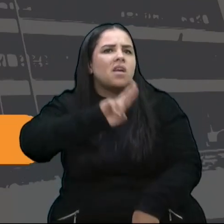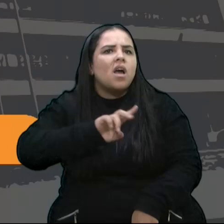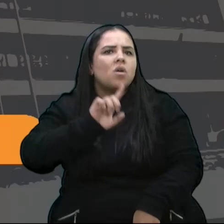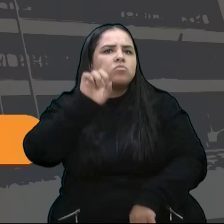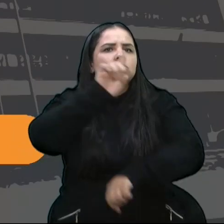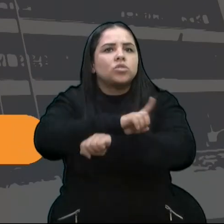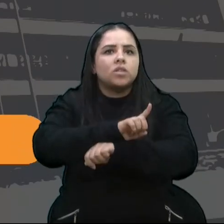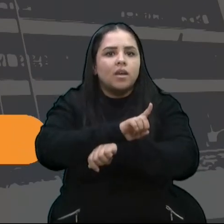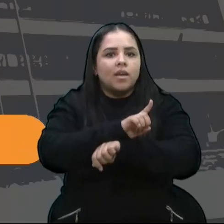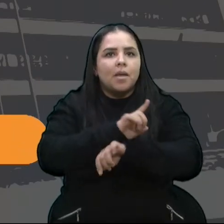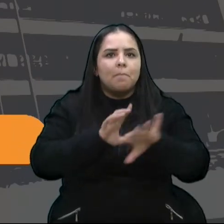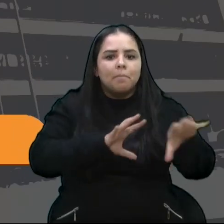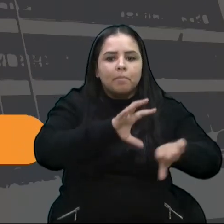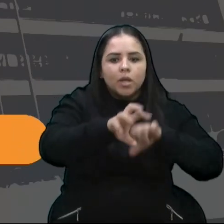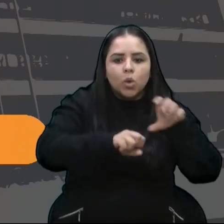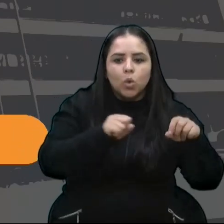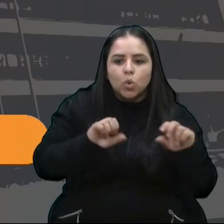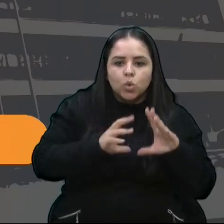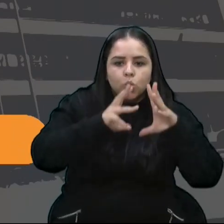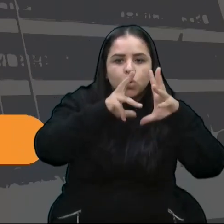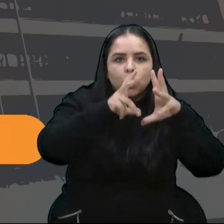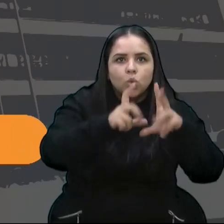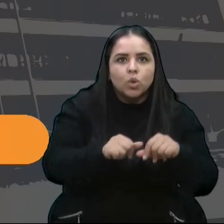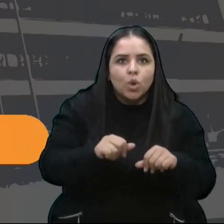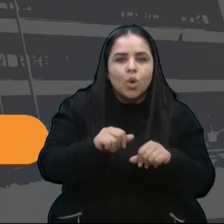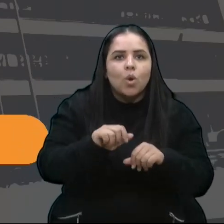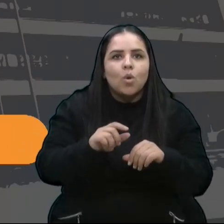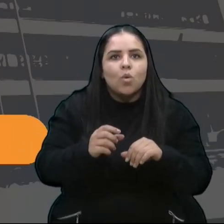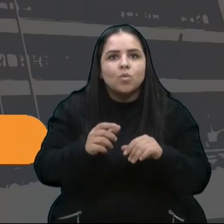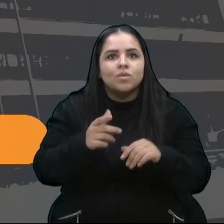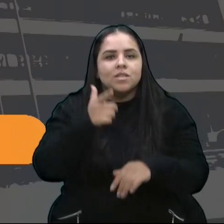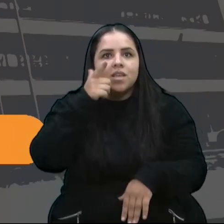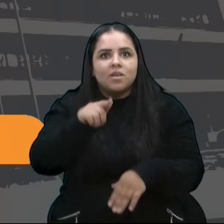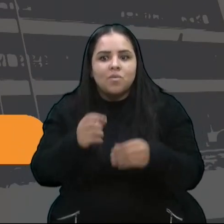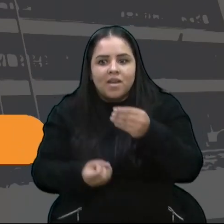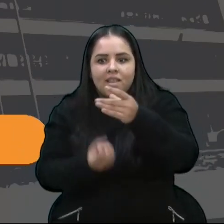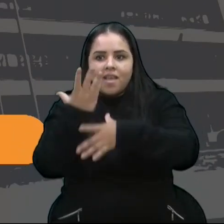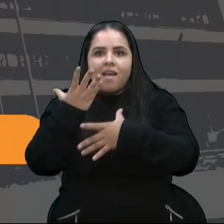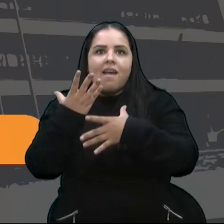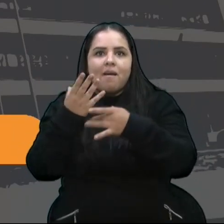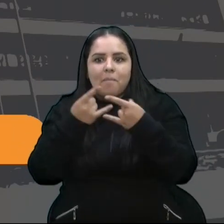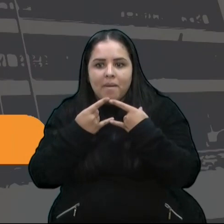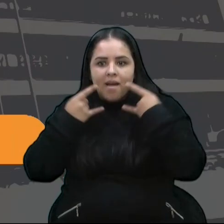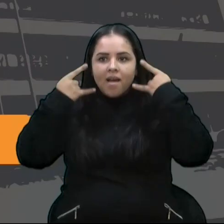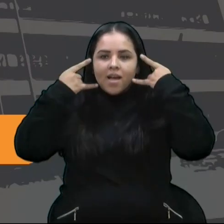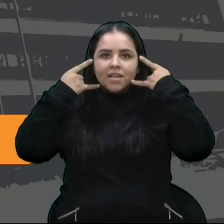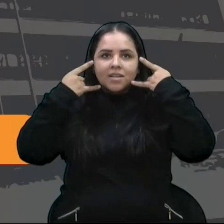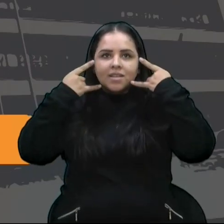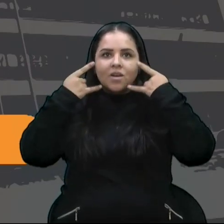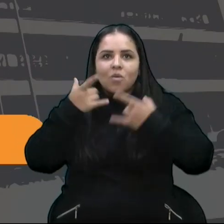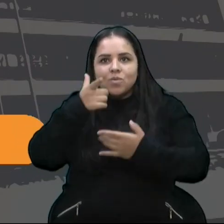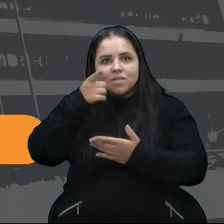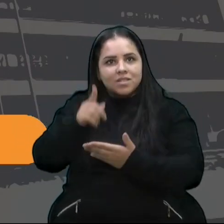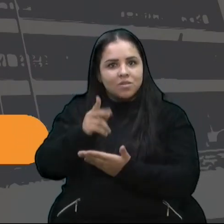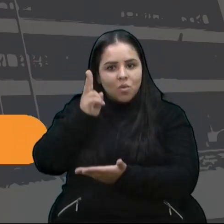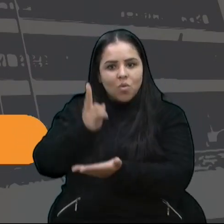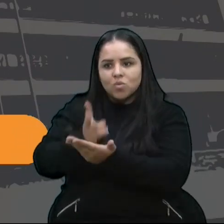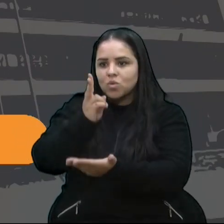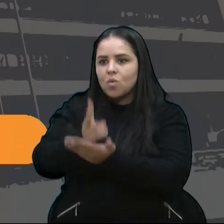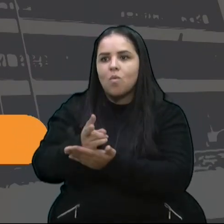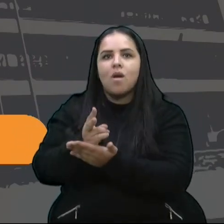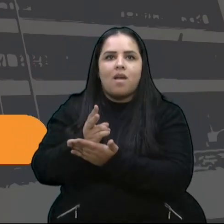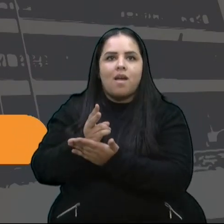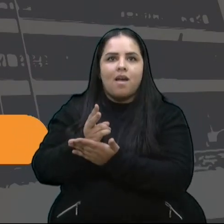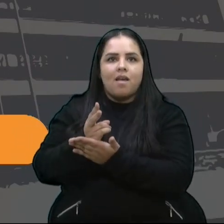ela pegou todos aqueles retalhos, transformou em máscaras, fez daquilo ali uma fonte de sustento, não precisou depender de ninguém,